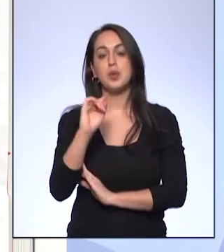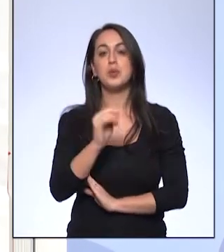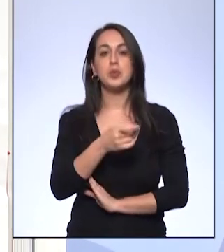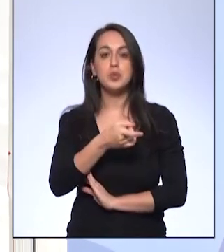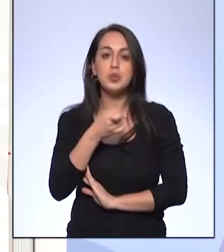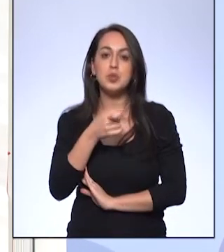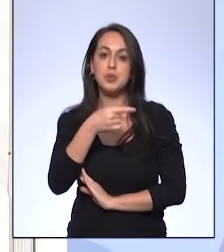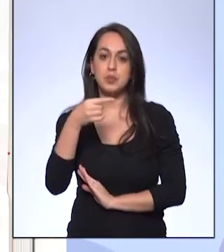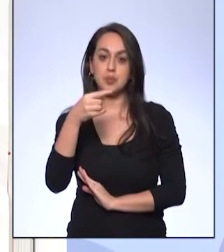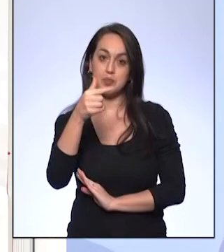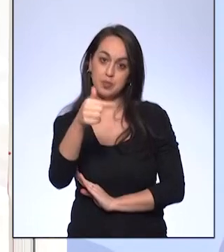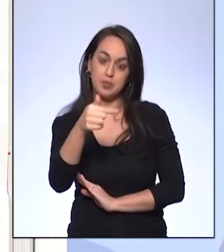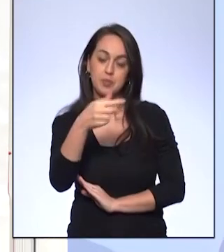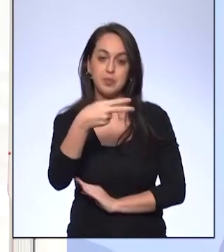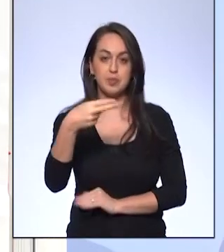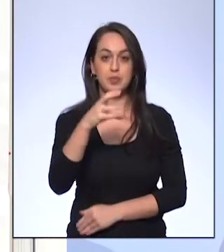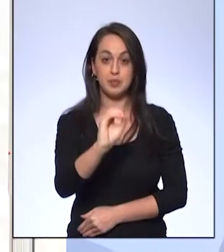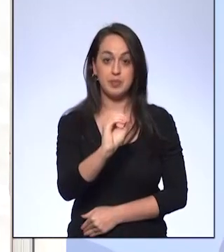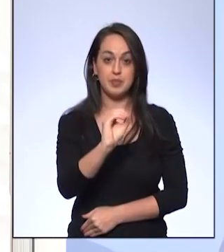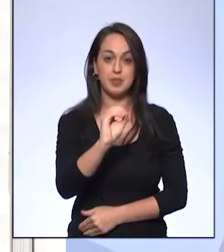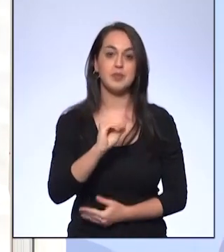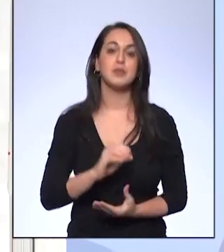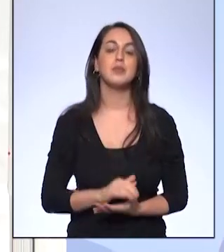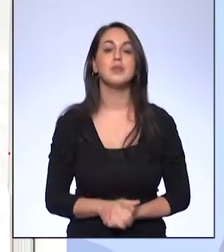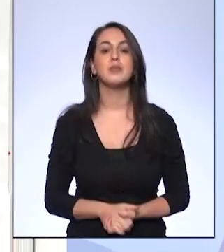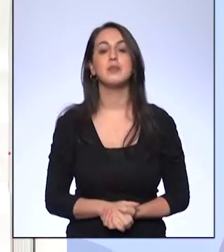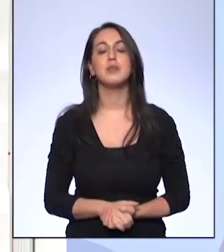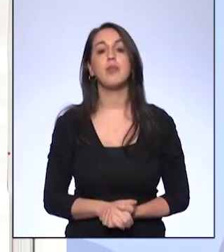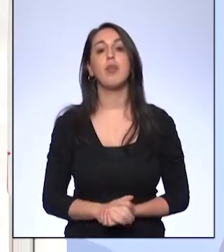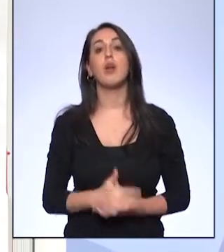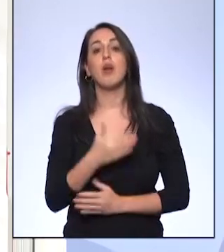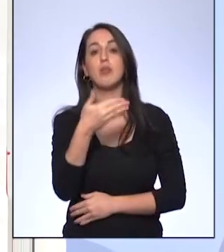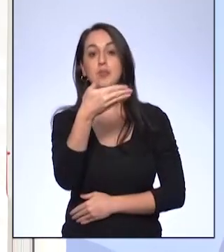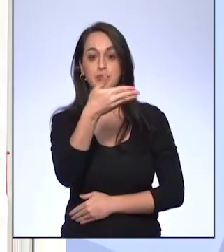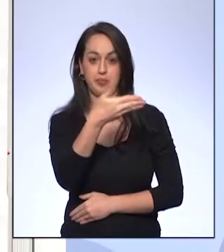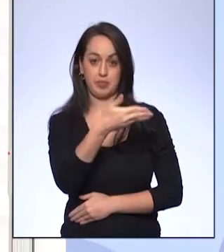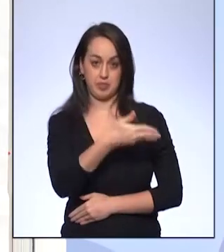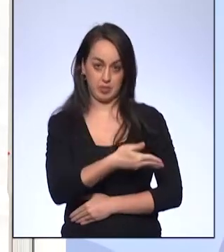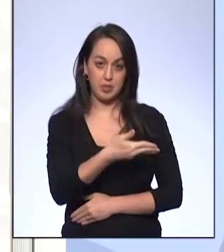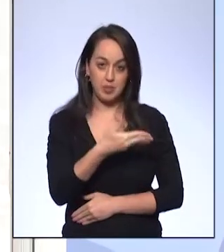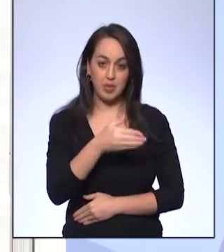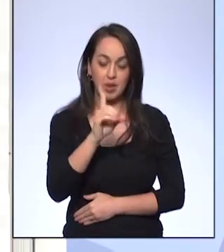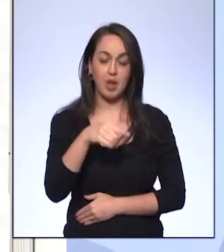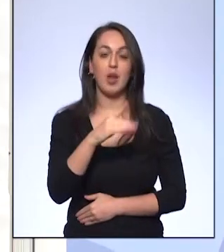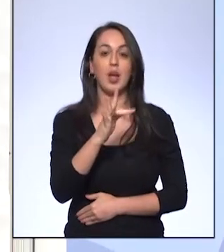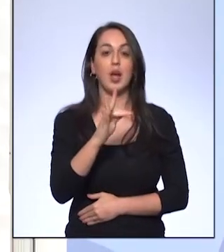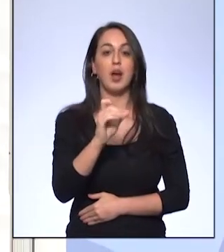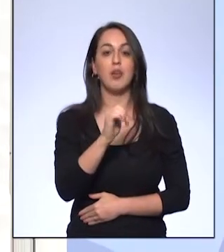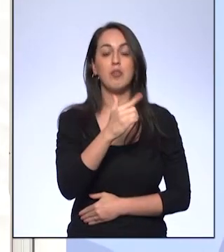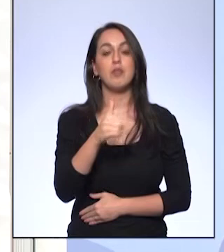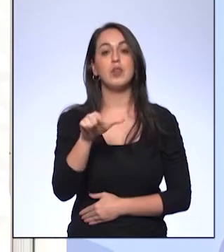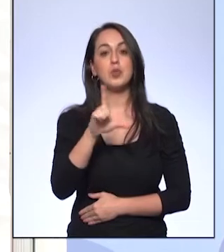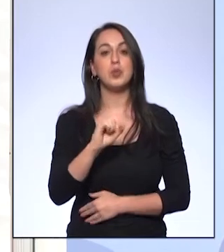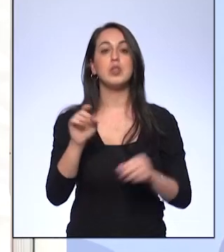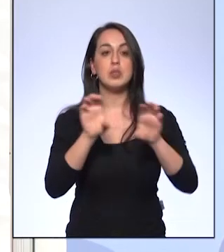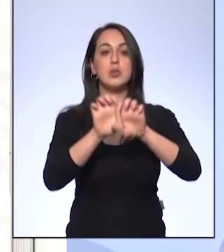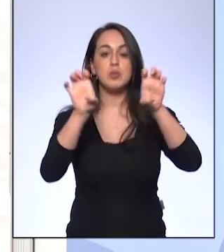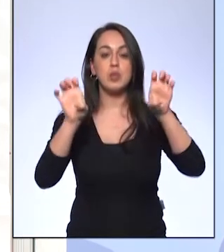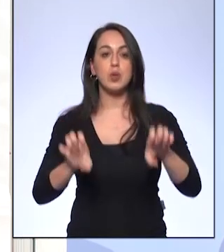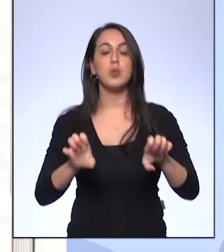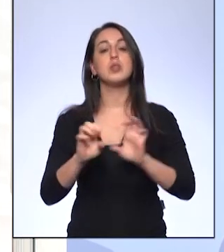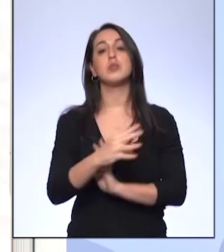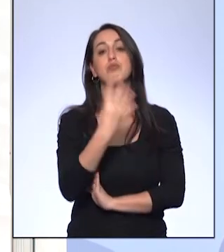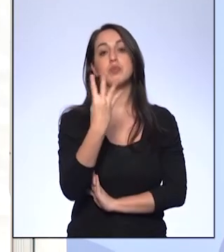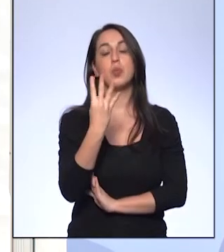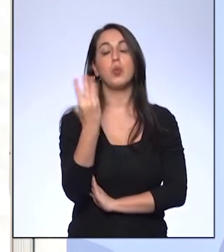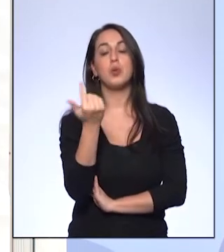x menos 7 igual a 0. Então, esta é a forma fatorada da equação do